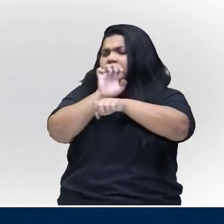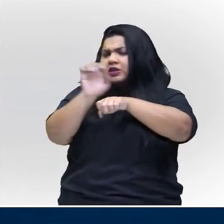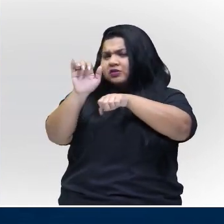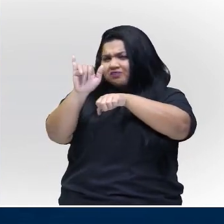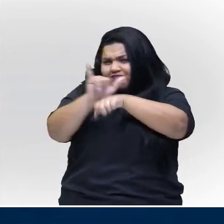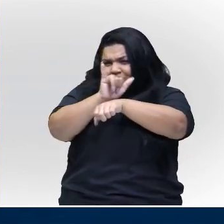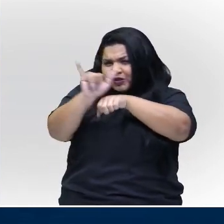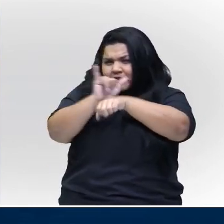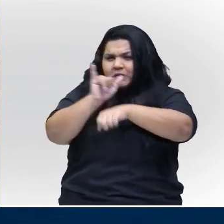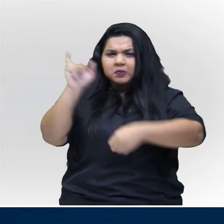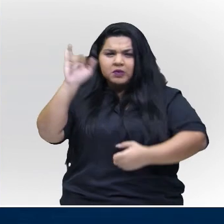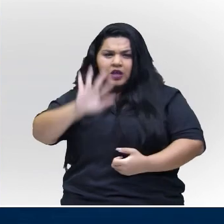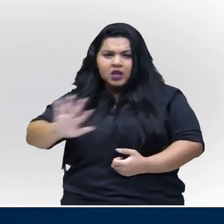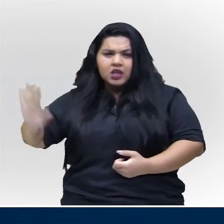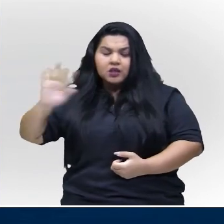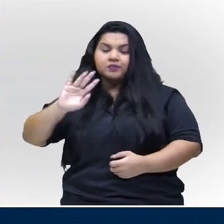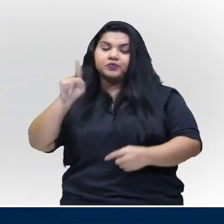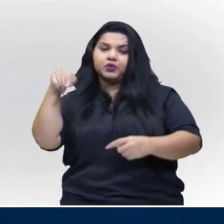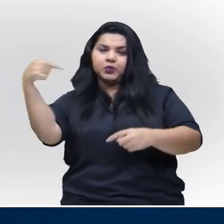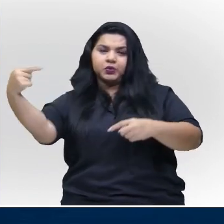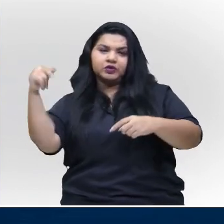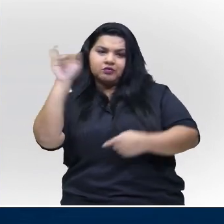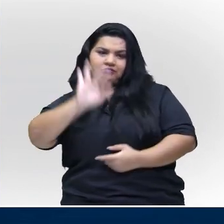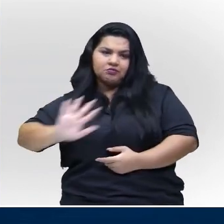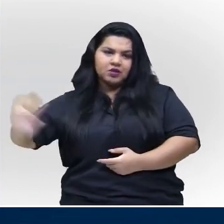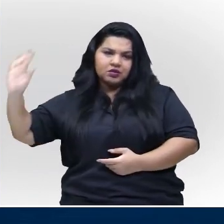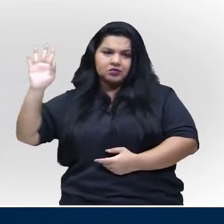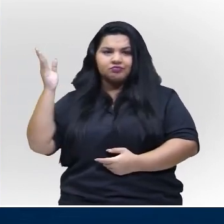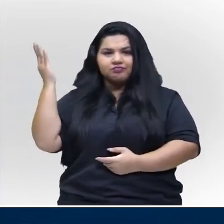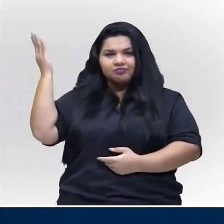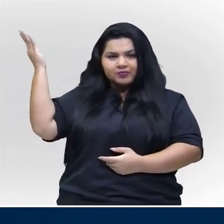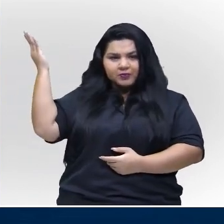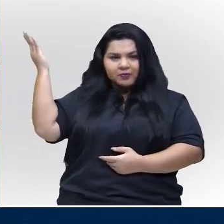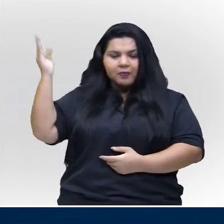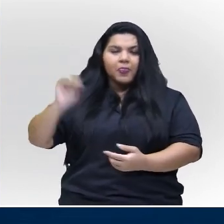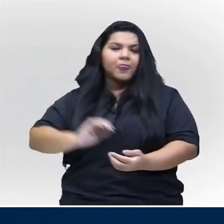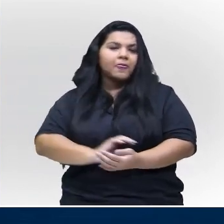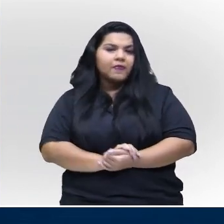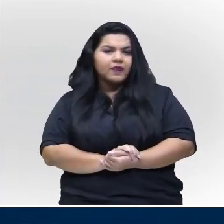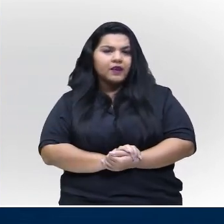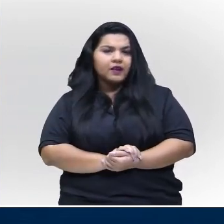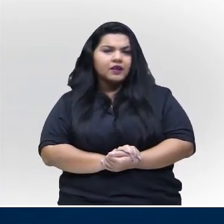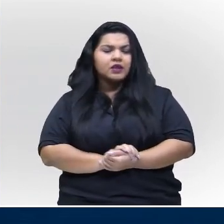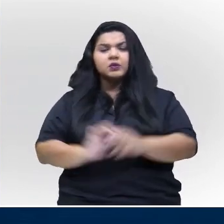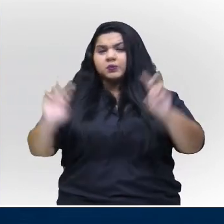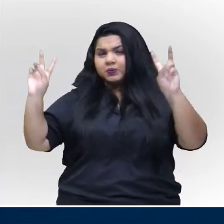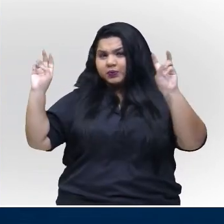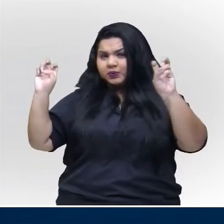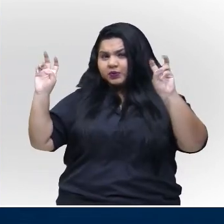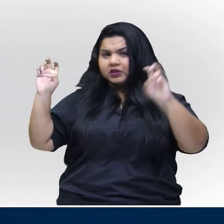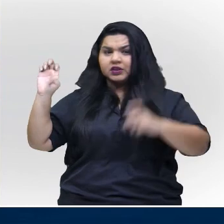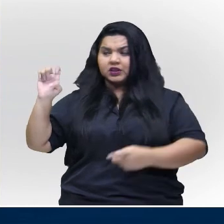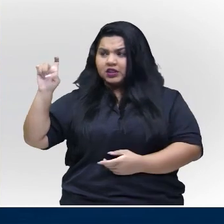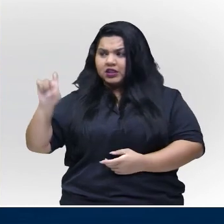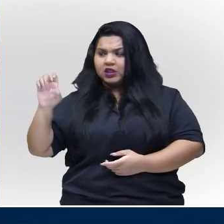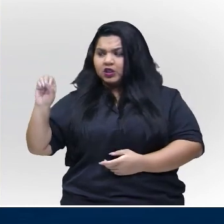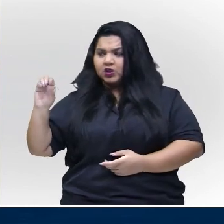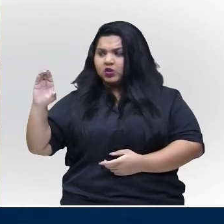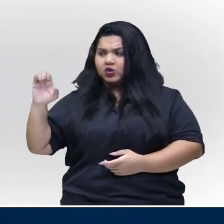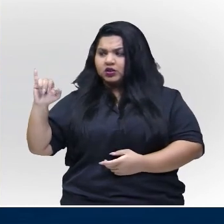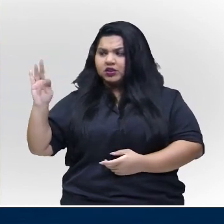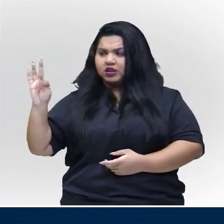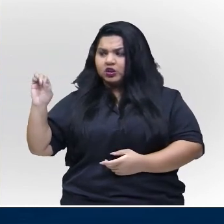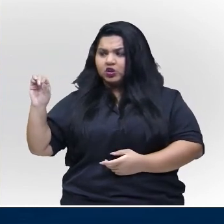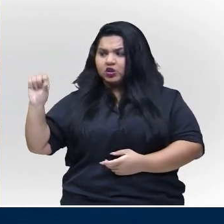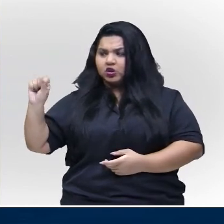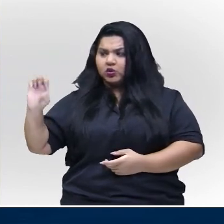imagem. E na próxima imagem a gente relembra também a exocitose, né? Quando a gente fala em exo, já está lembrando de